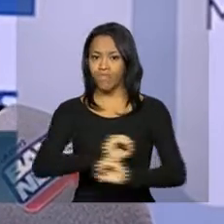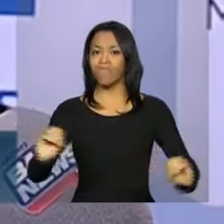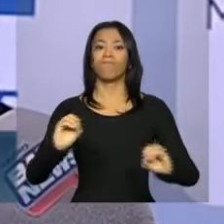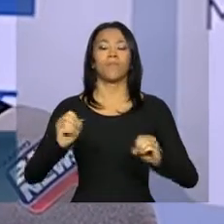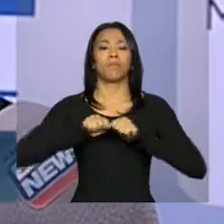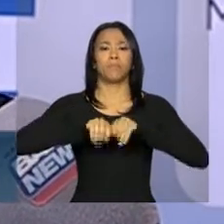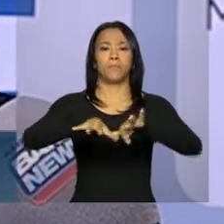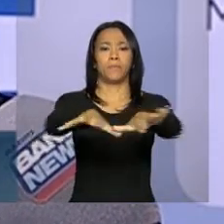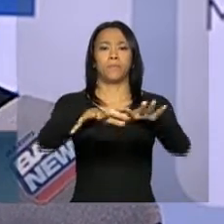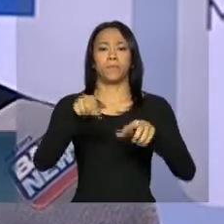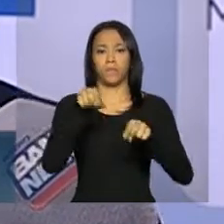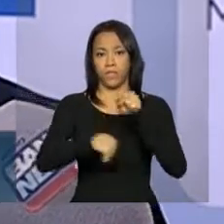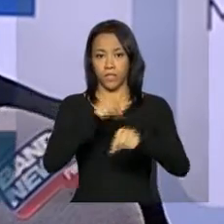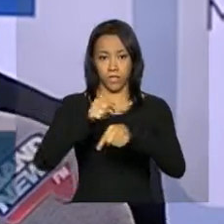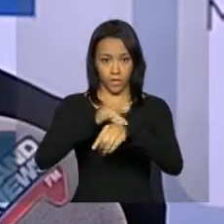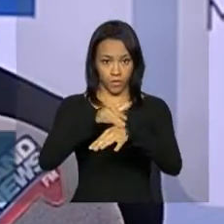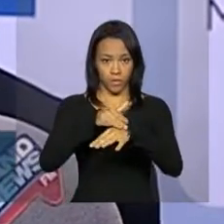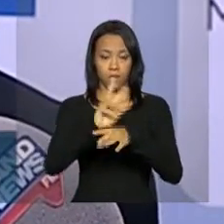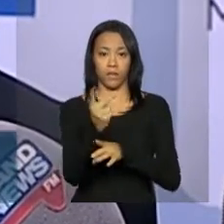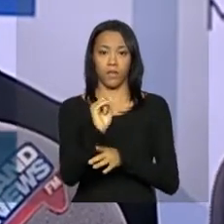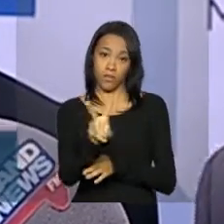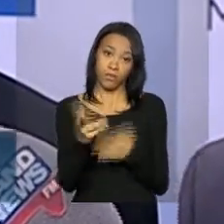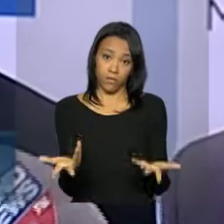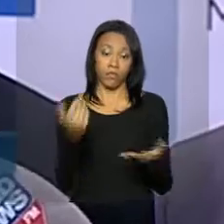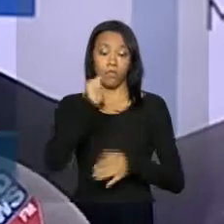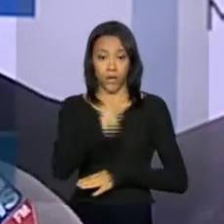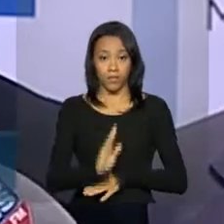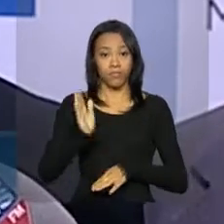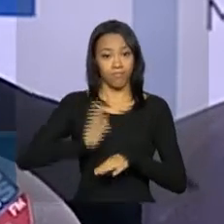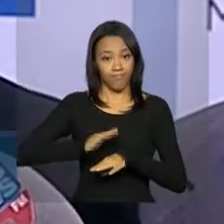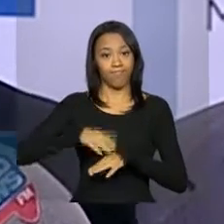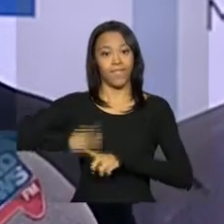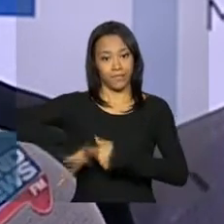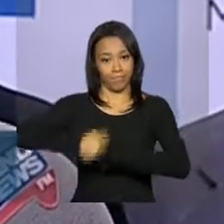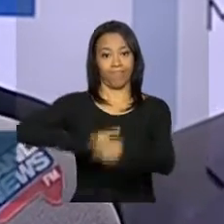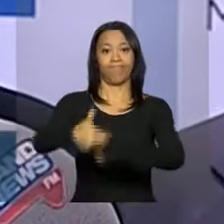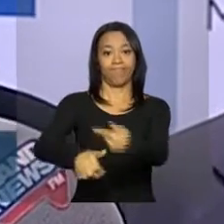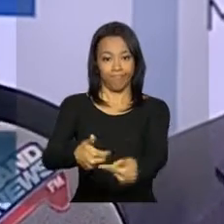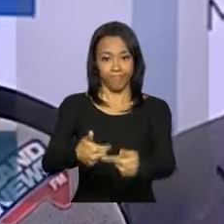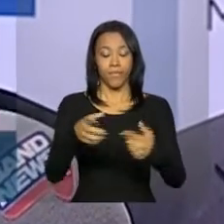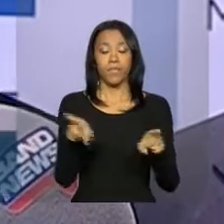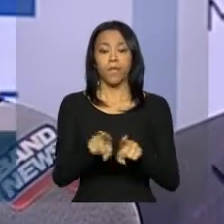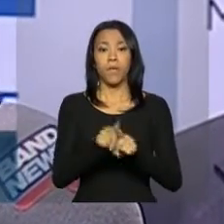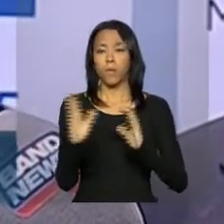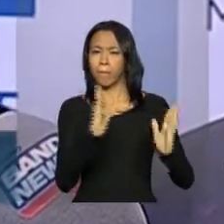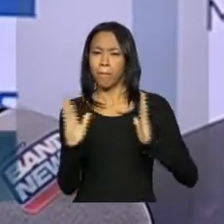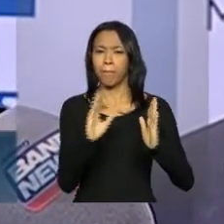de AIDS. Cabe ao Brasil fazer a sua parte. E uma meta intermediária,